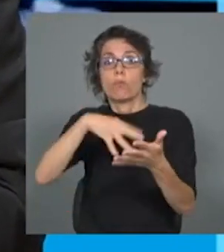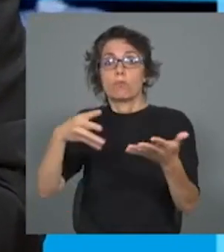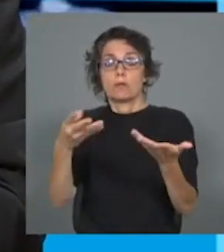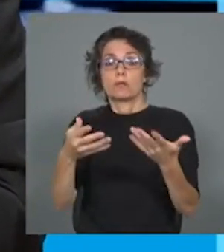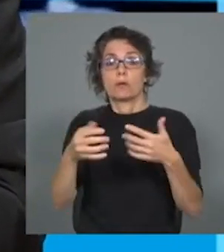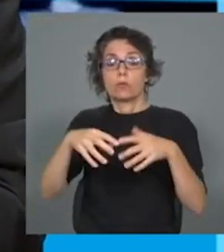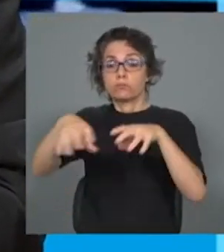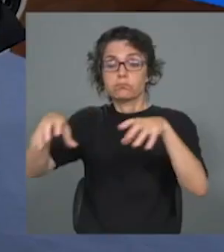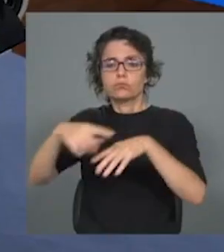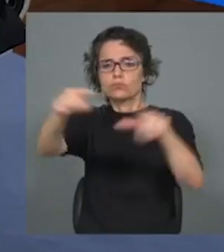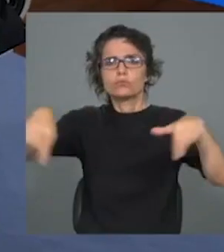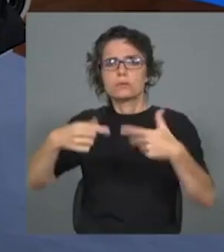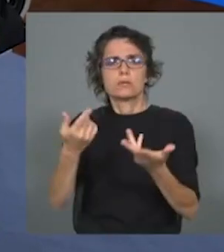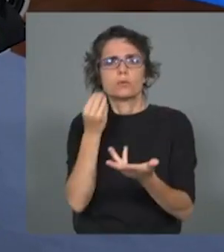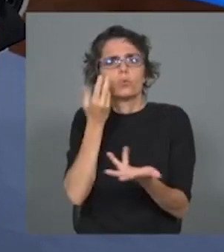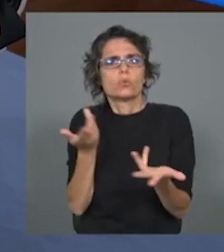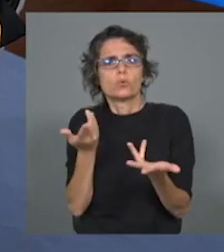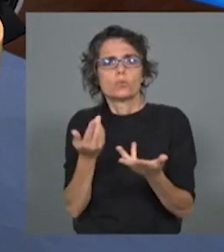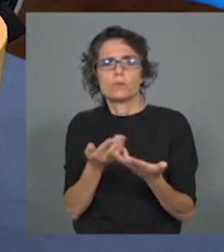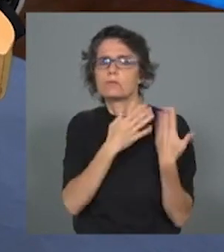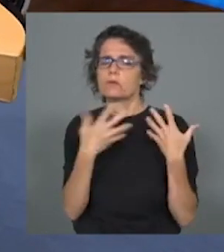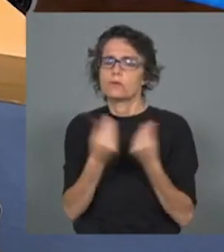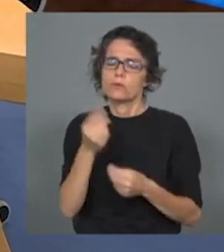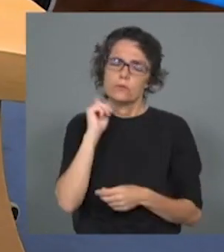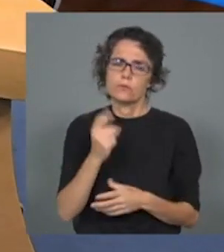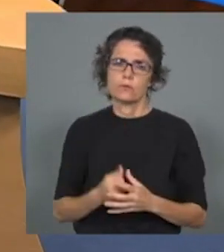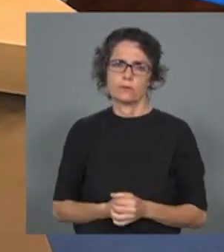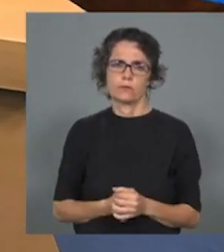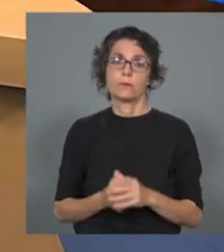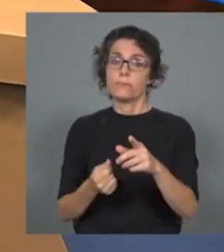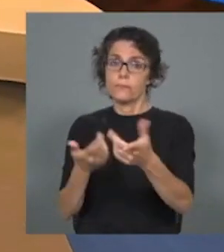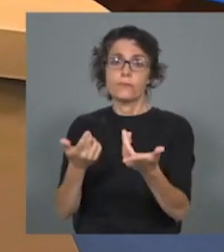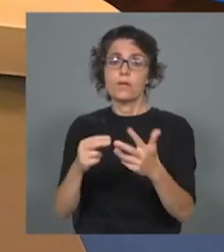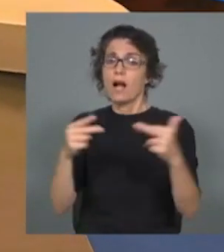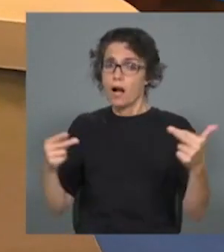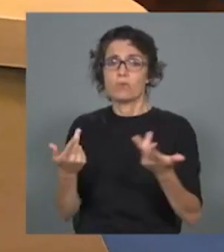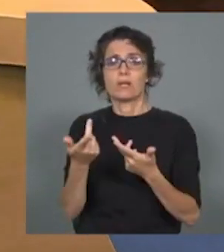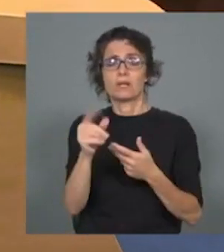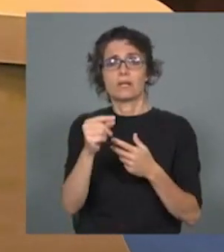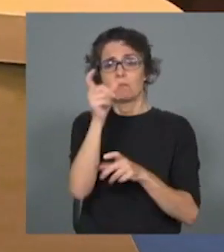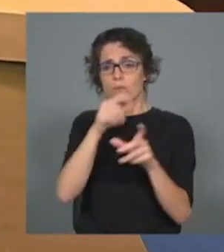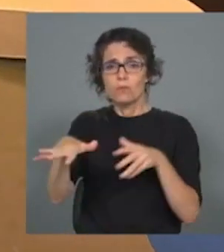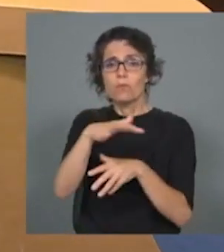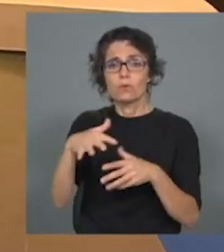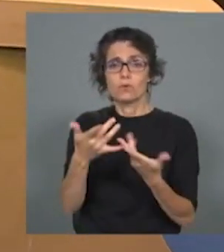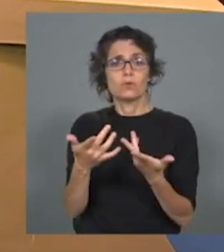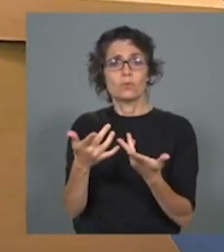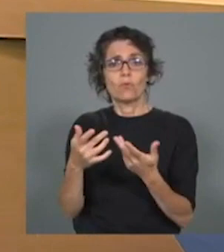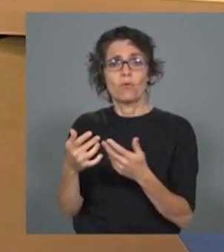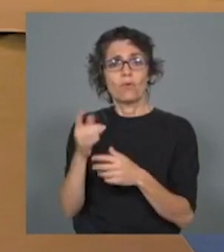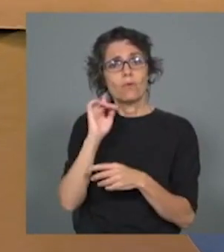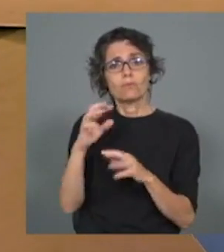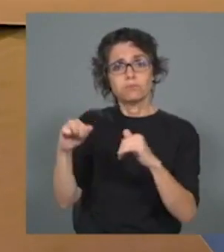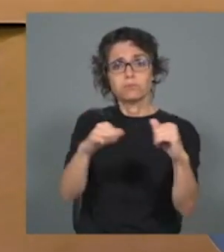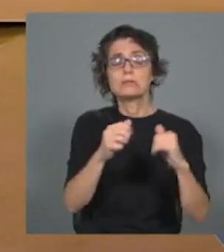mal. E a exigir então essa corresponsabilidade entre cidadãos e instituições autárquicas, etc., que o possa permitir? É um problema que não se